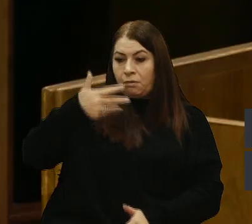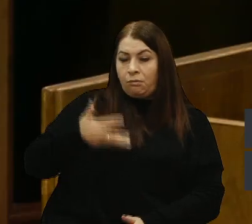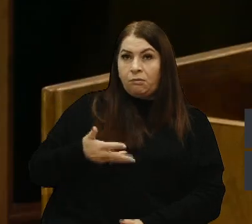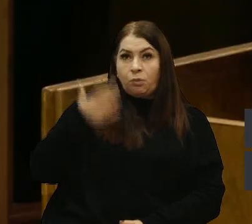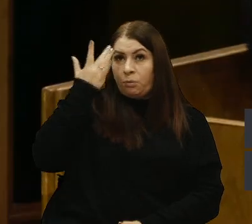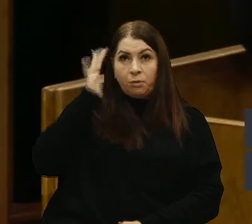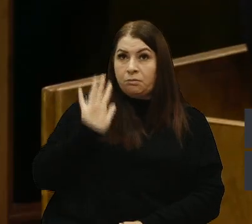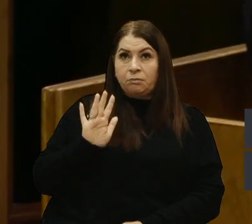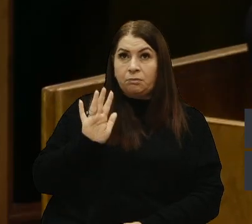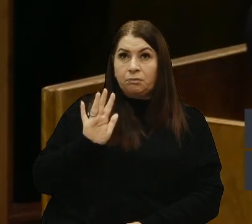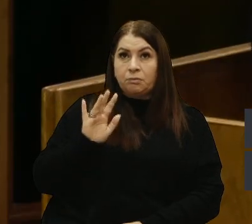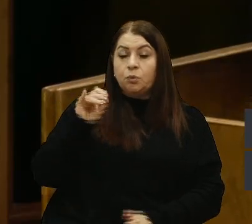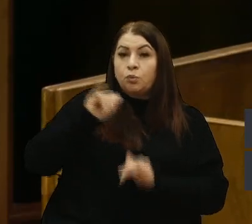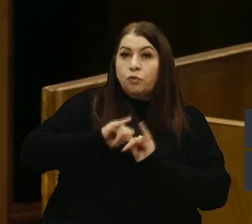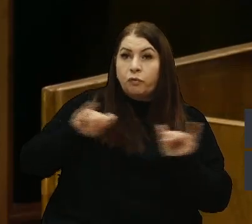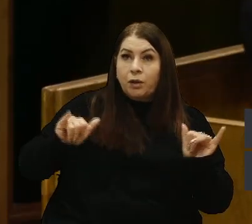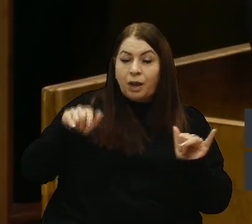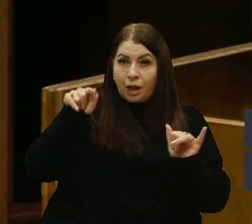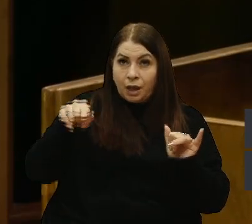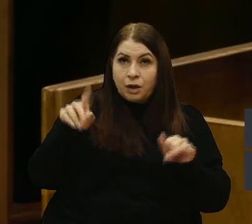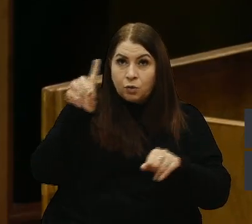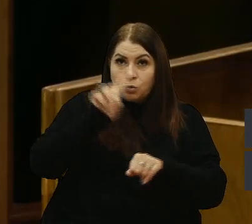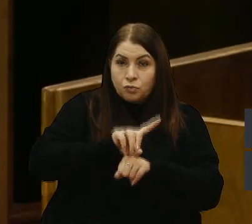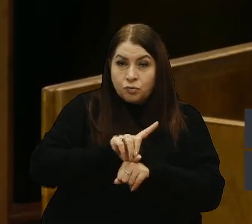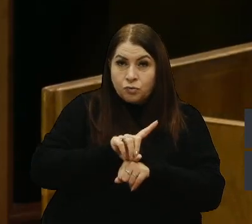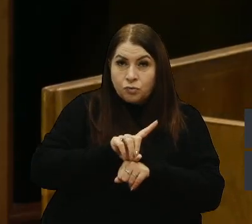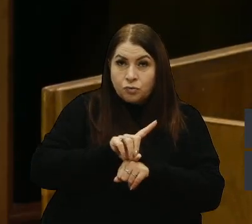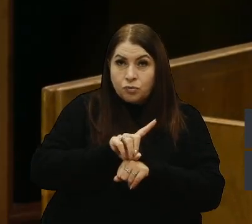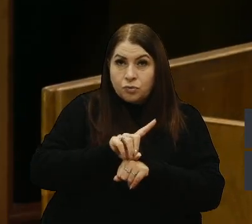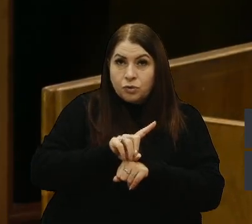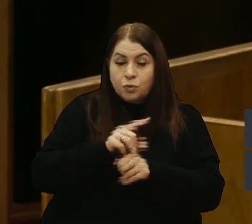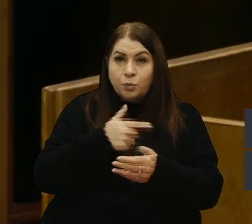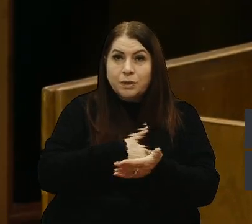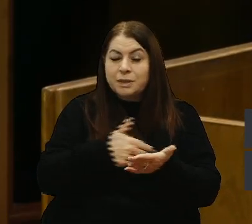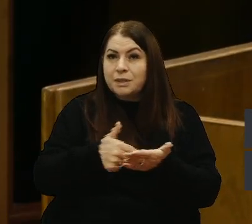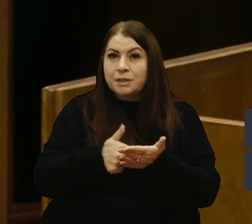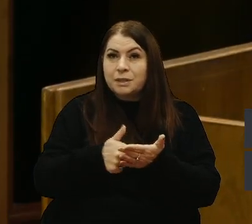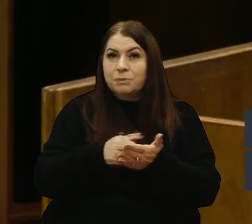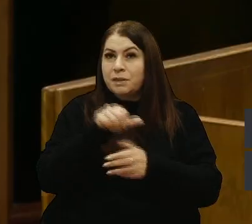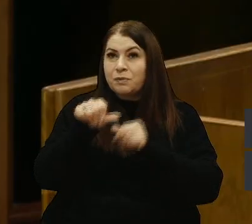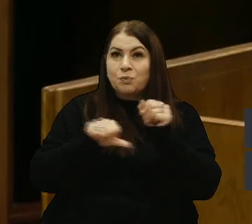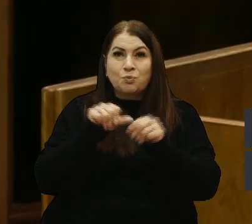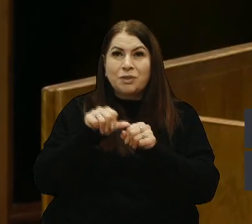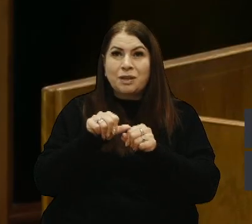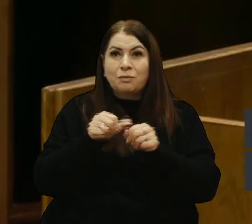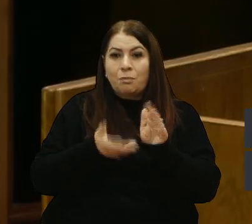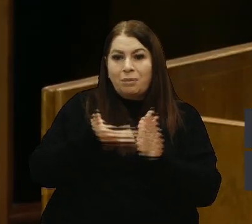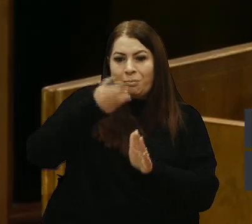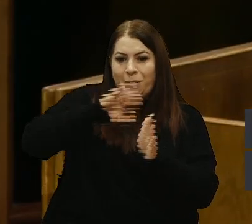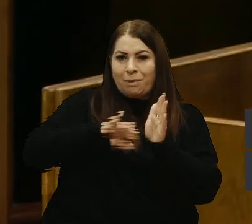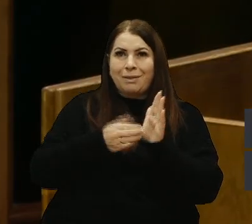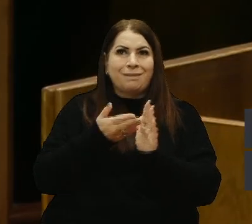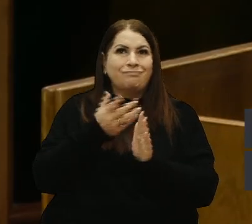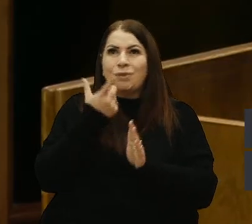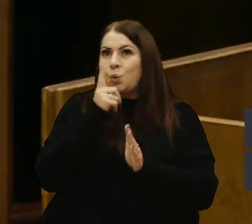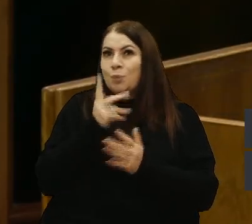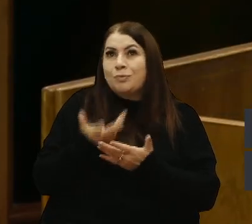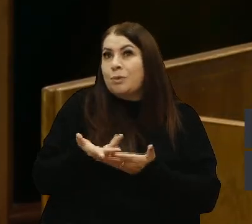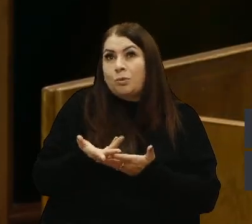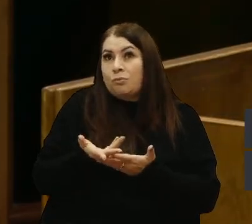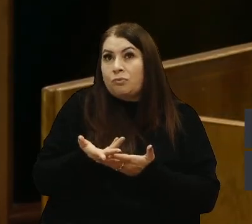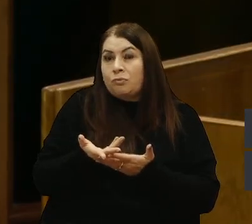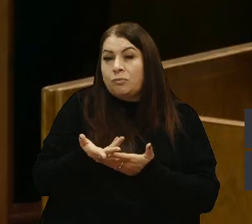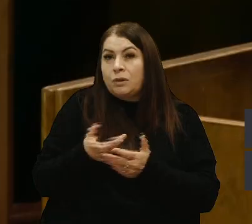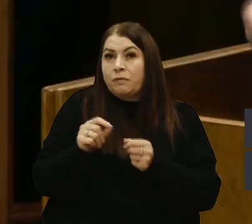aí, quando divulgaram para ele a data, os exames estavam todos alterados. E ele não conseguiu que